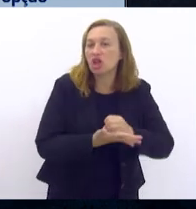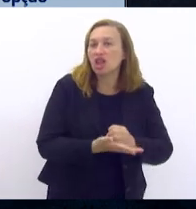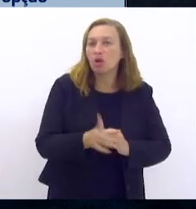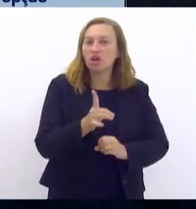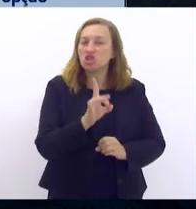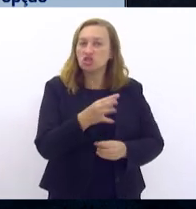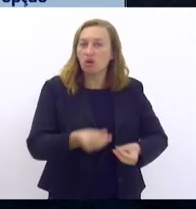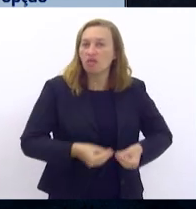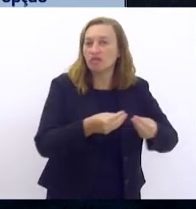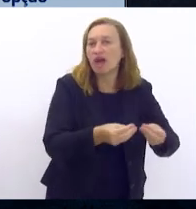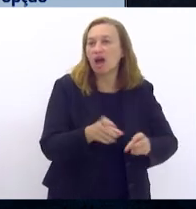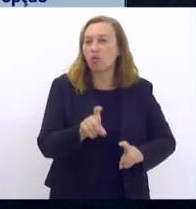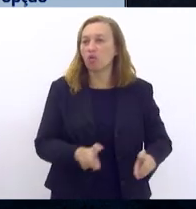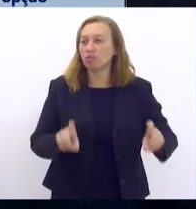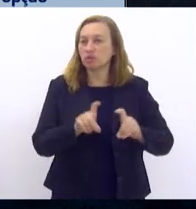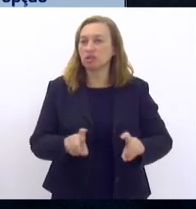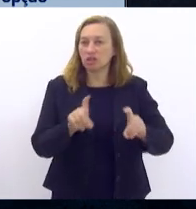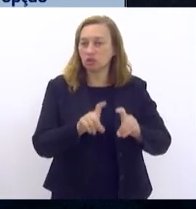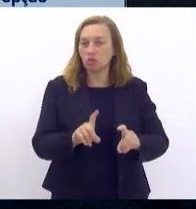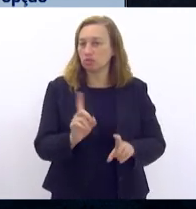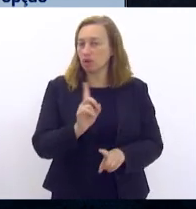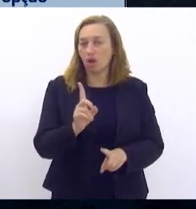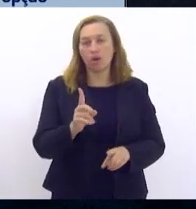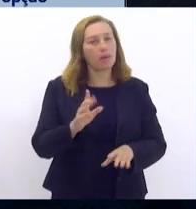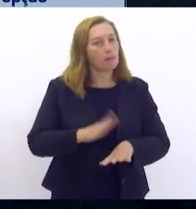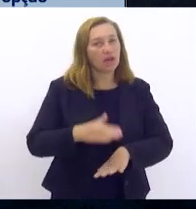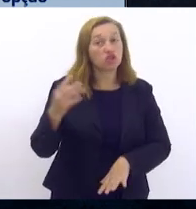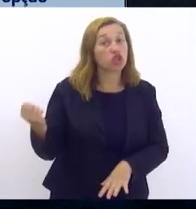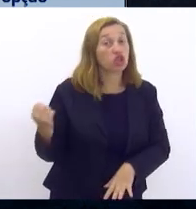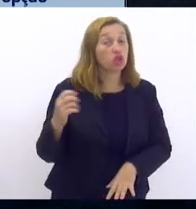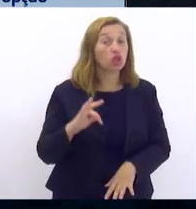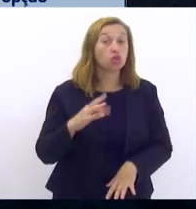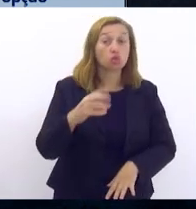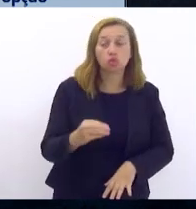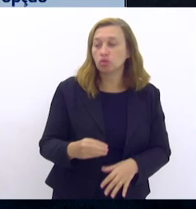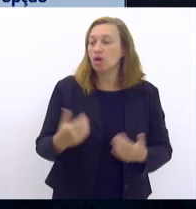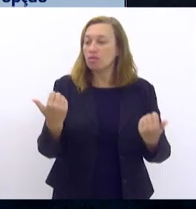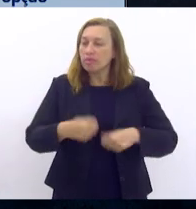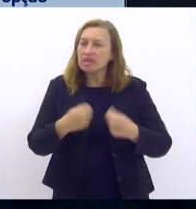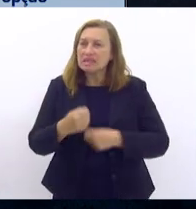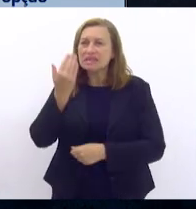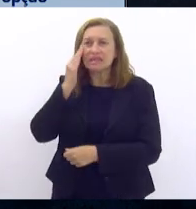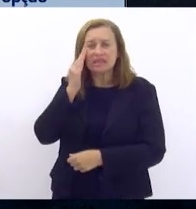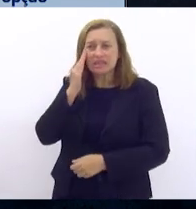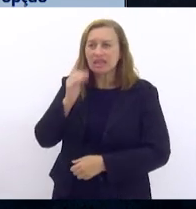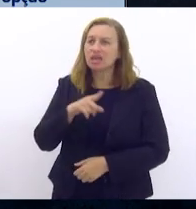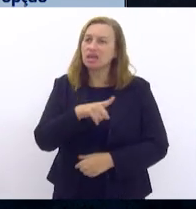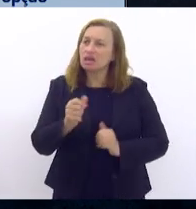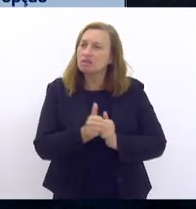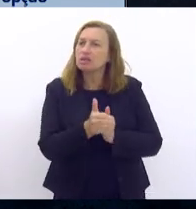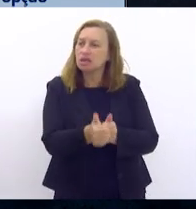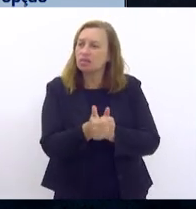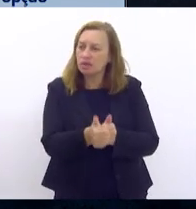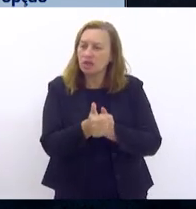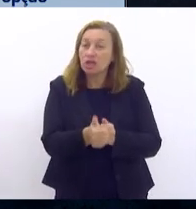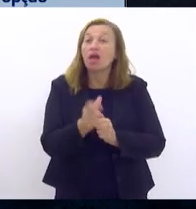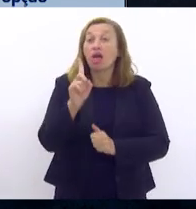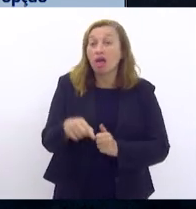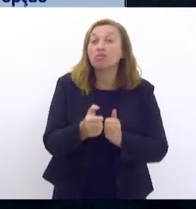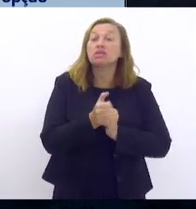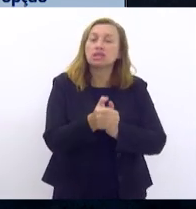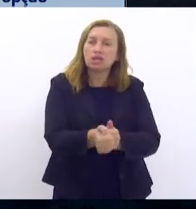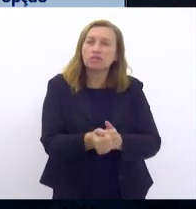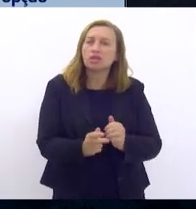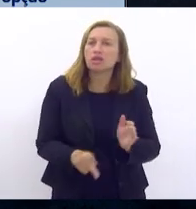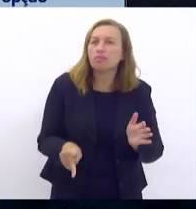computador e dar uma prensa vai para Além disso né a gente precisa entender que esse segmento é um segmento